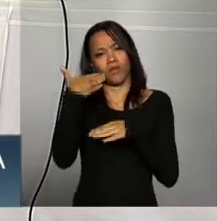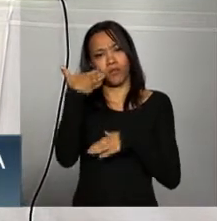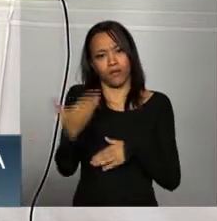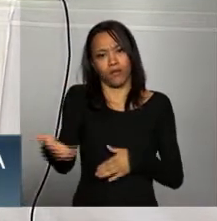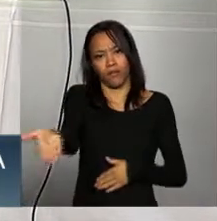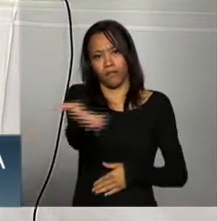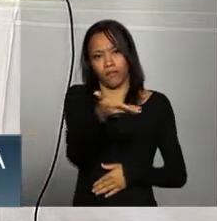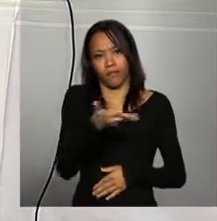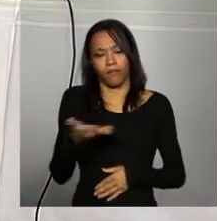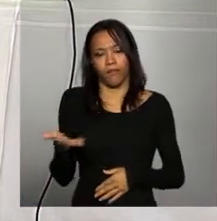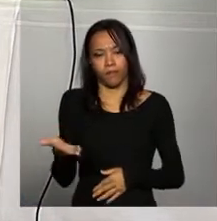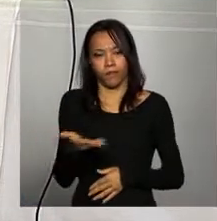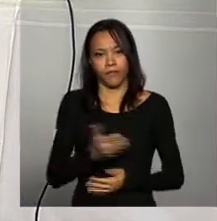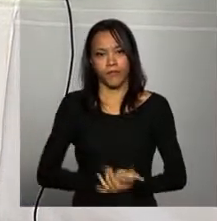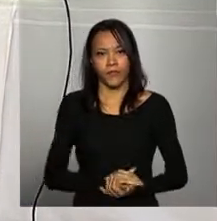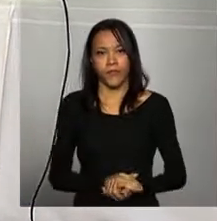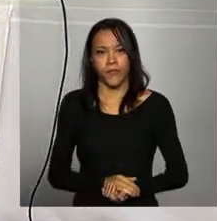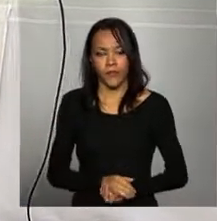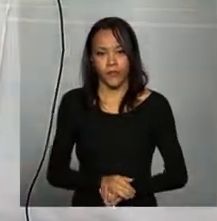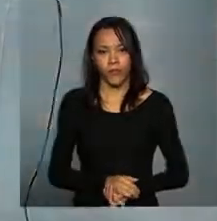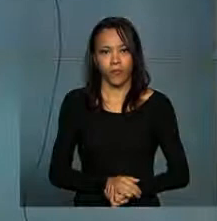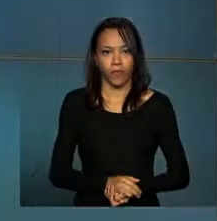vocês.